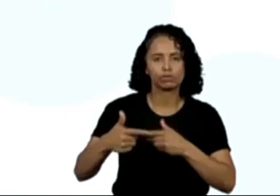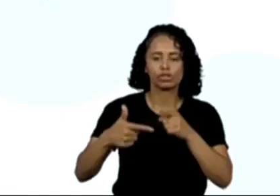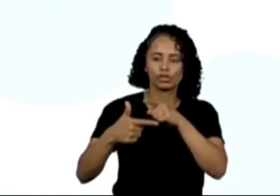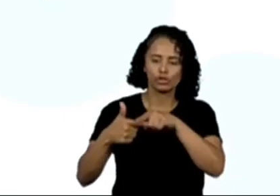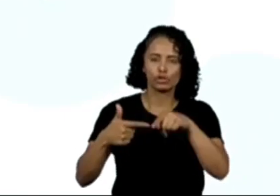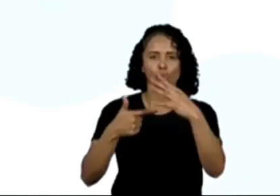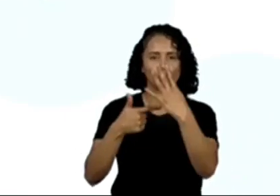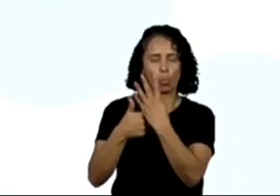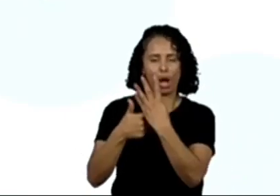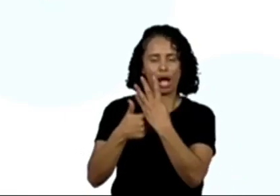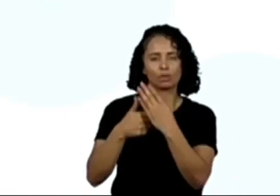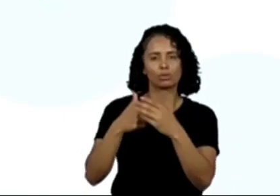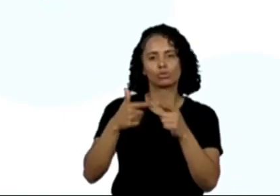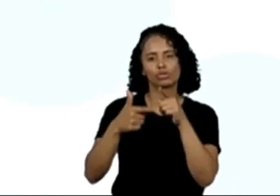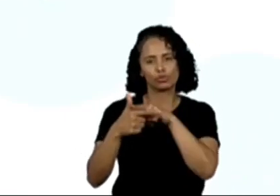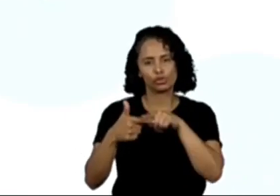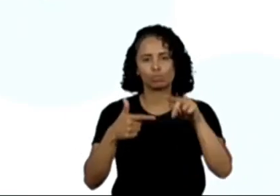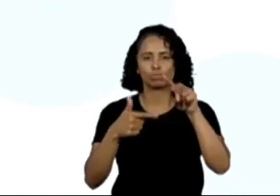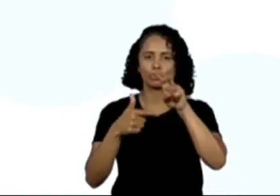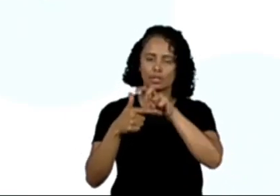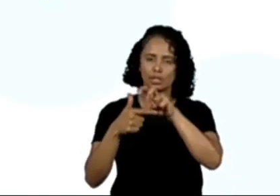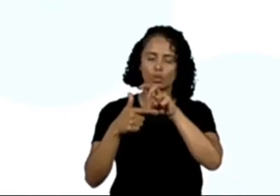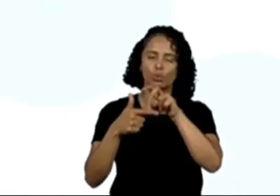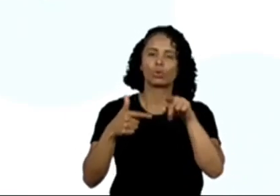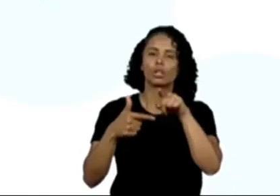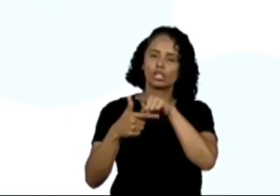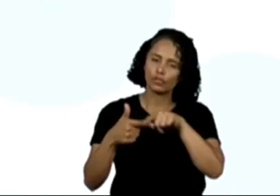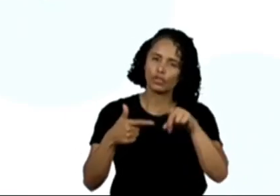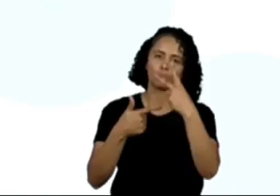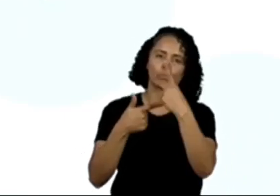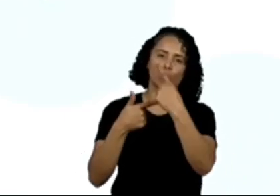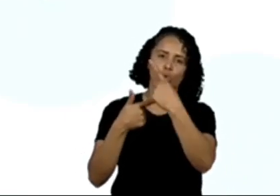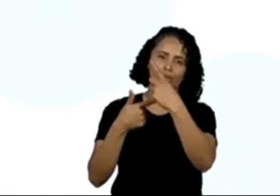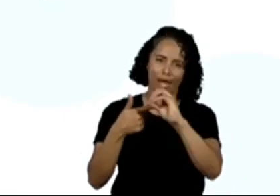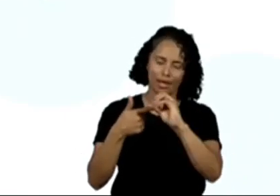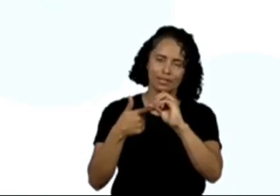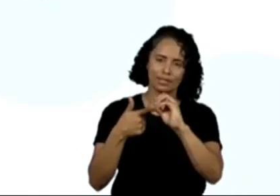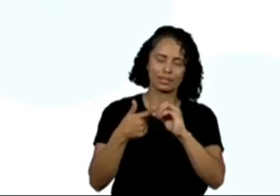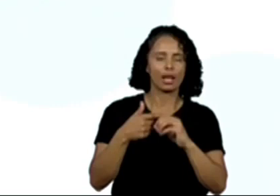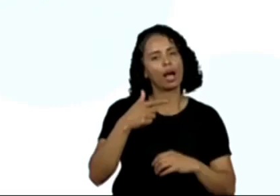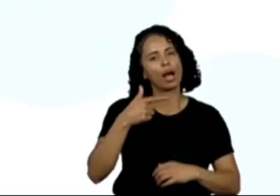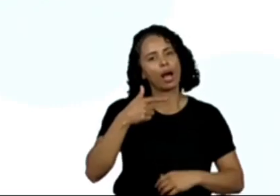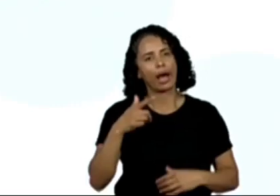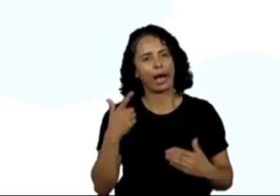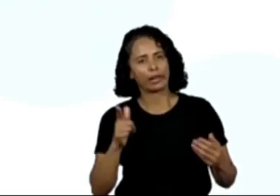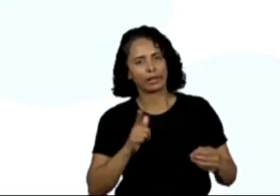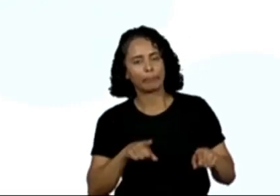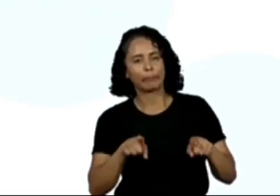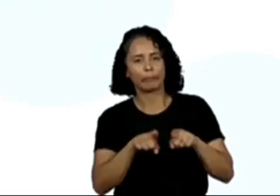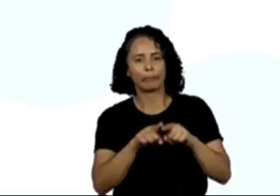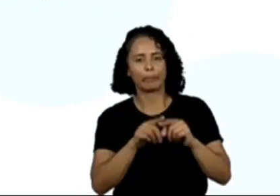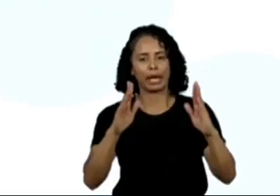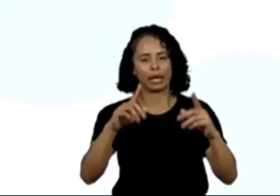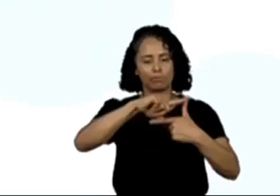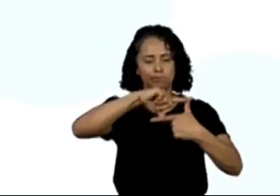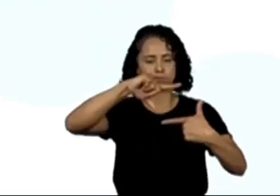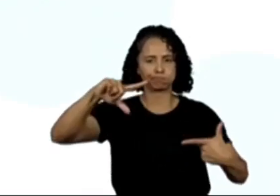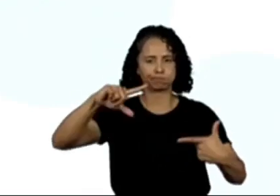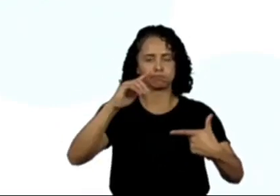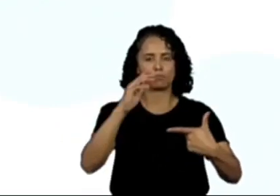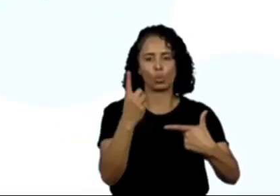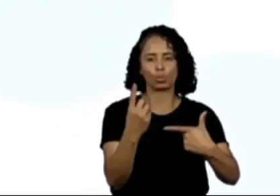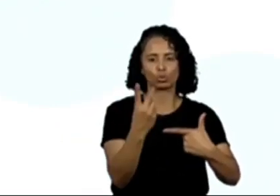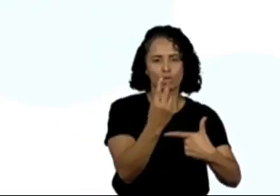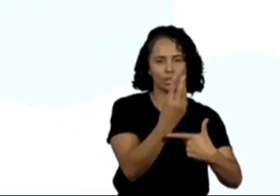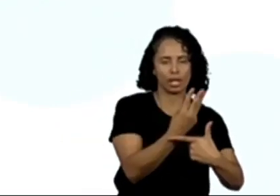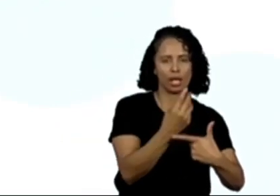10. As ideias de metade, que nós vimos ontem, terça parte, que é hoje, quarta parte, quinta e 10ª parte,